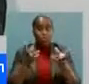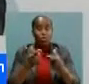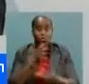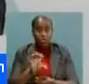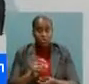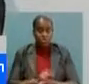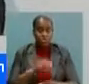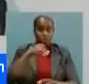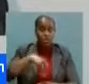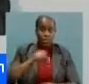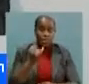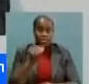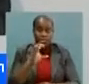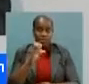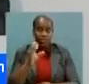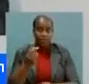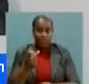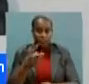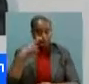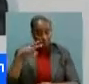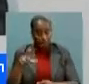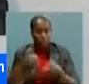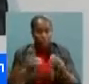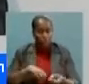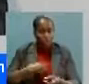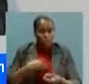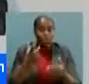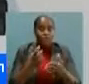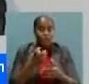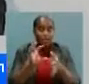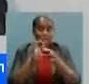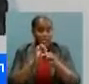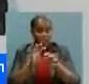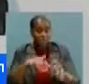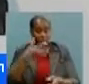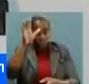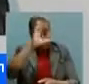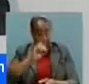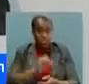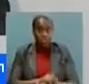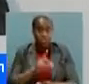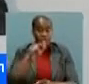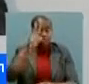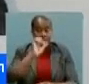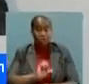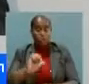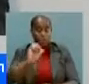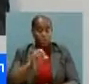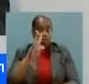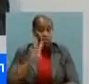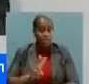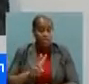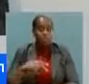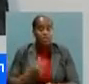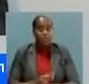PAICV segue com muita preocupação essa falta de sintonia entre o Primeiro-Ministro e o seu vice, que é Ministro das Finanças,